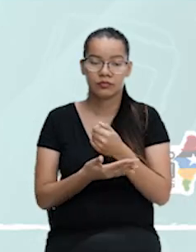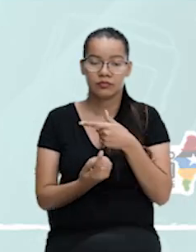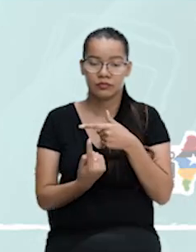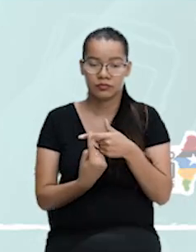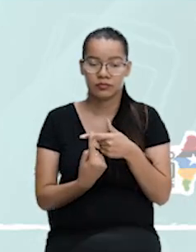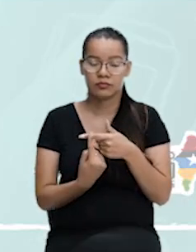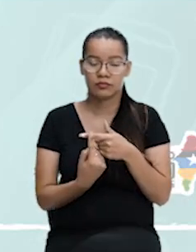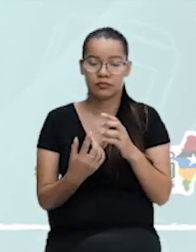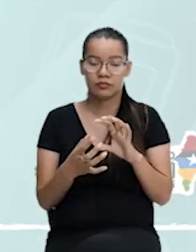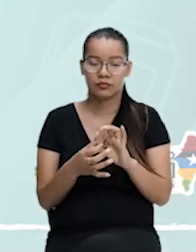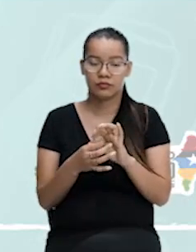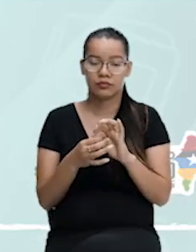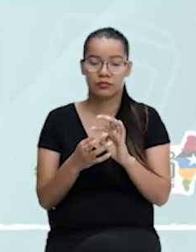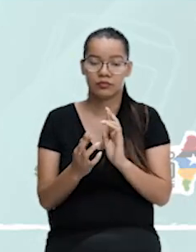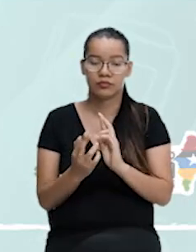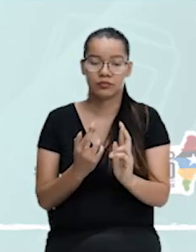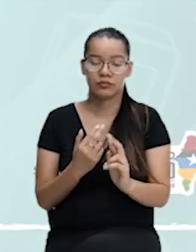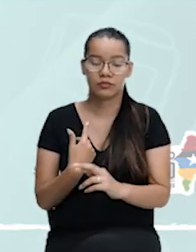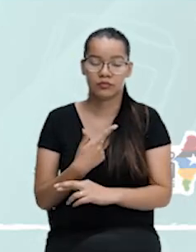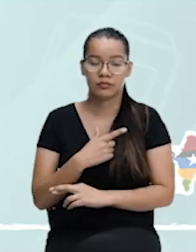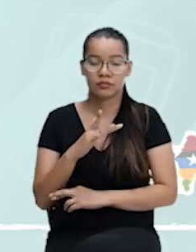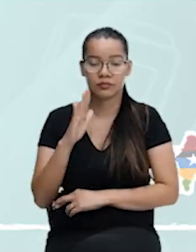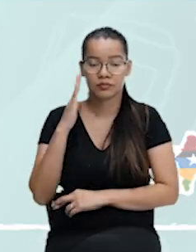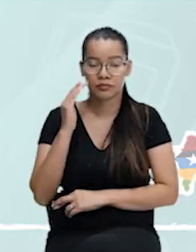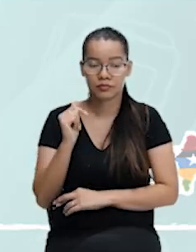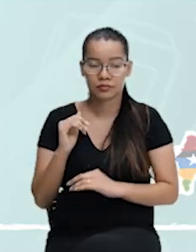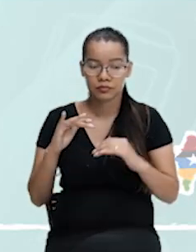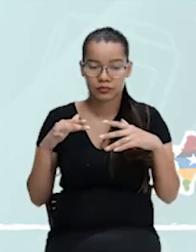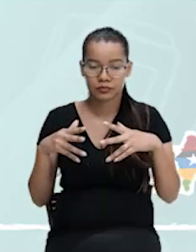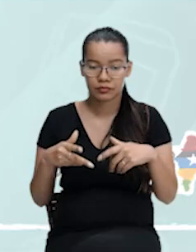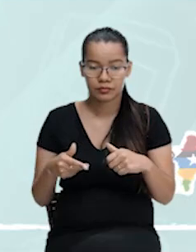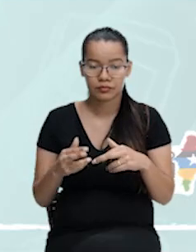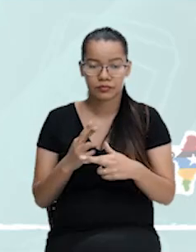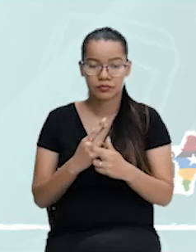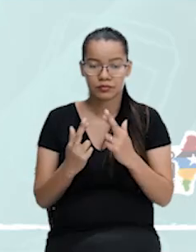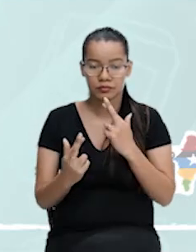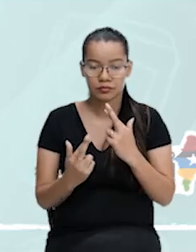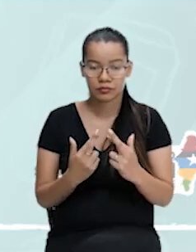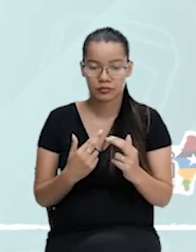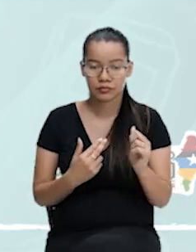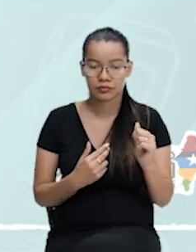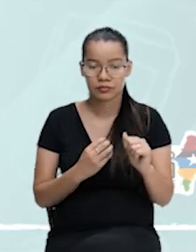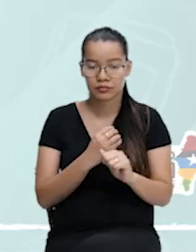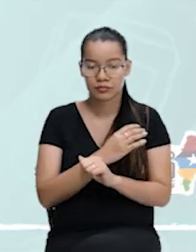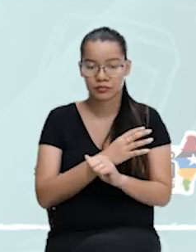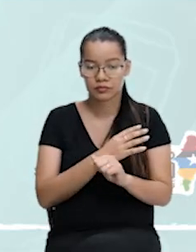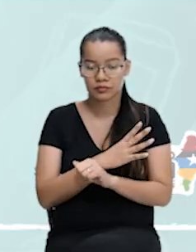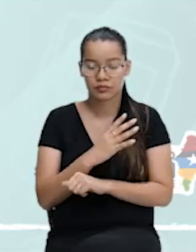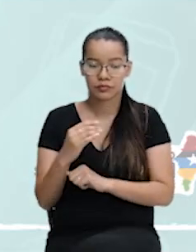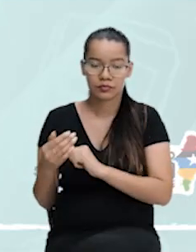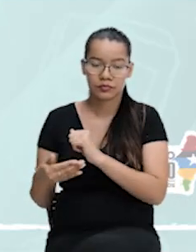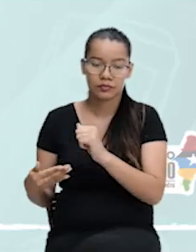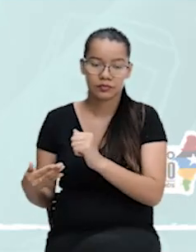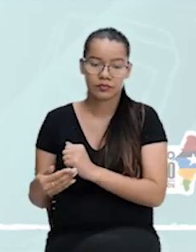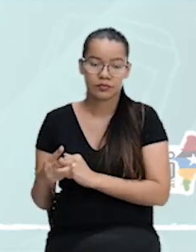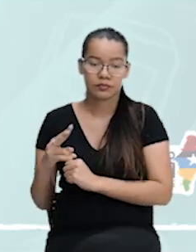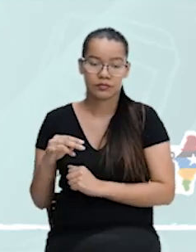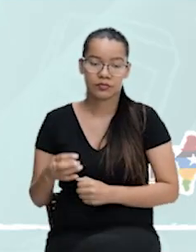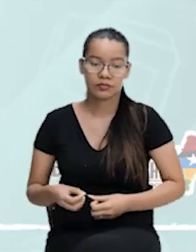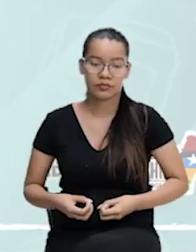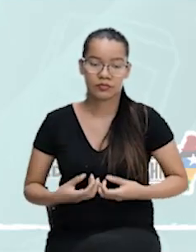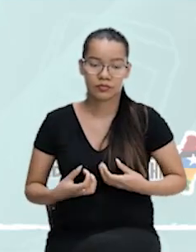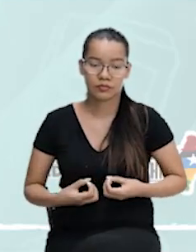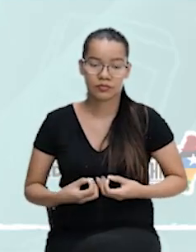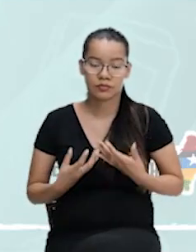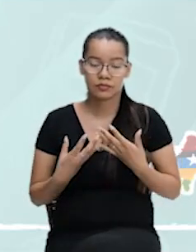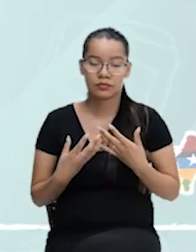toda reação, detalhe, toda reação ácido-base vai gerar um sal mais água, tudo